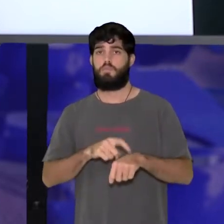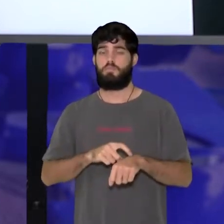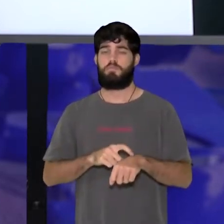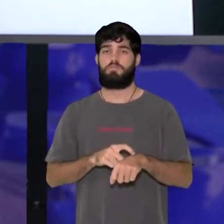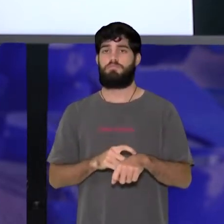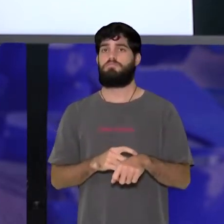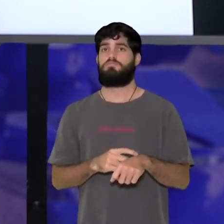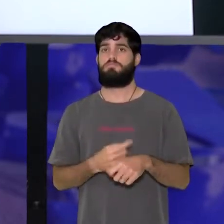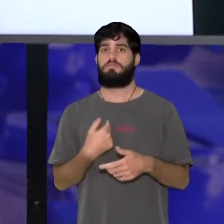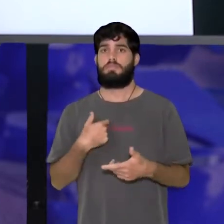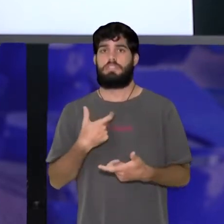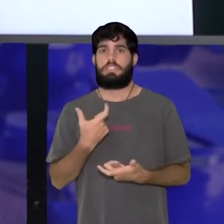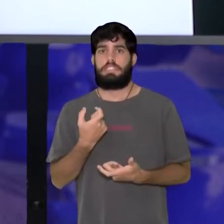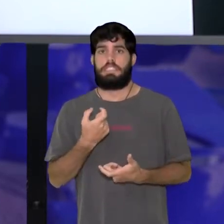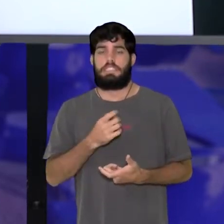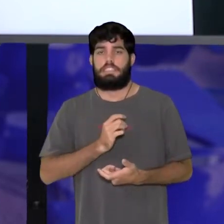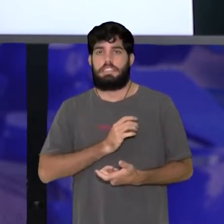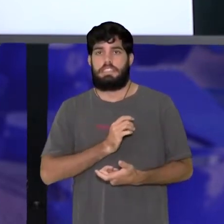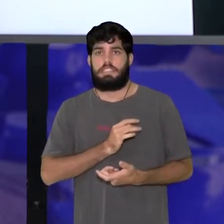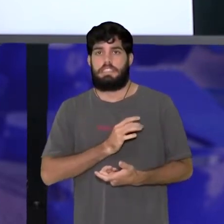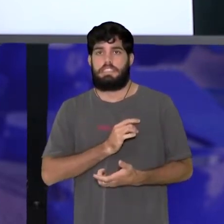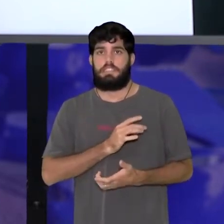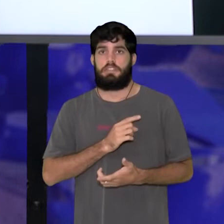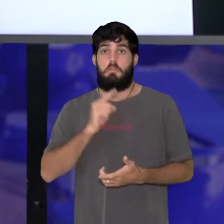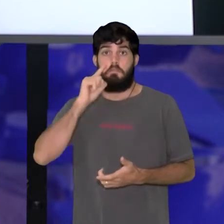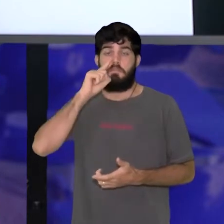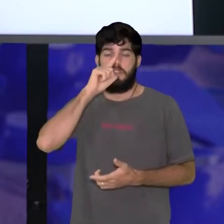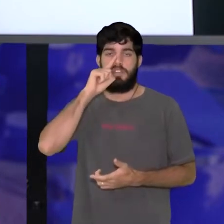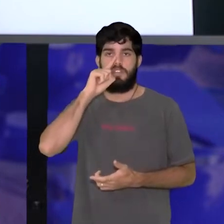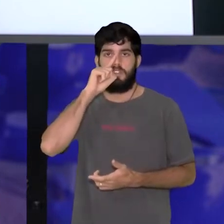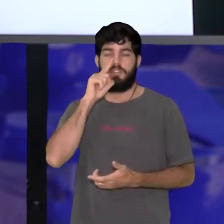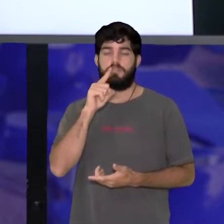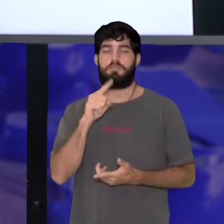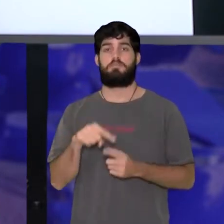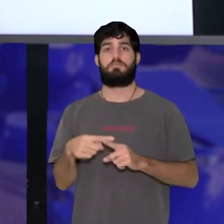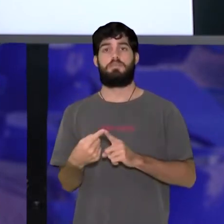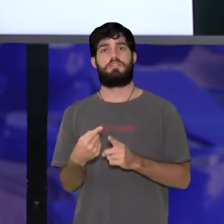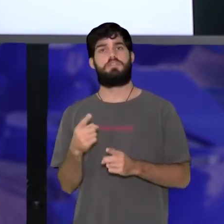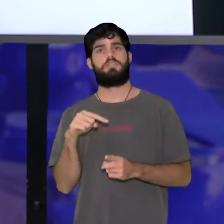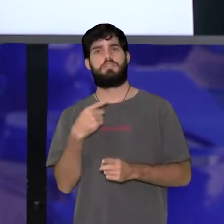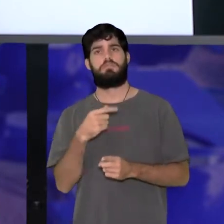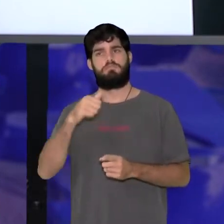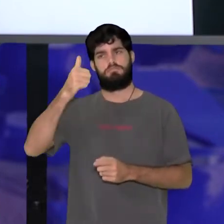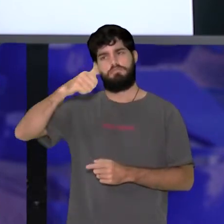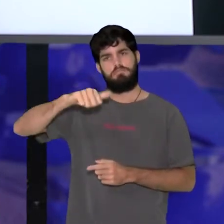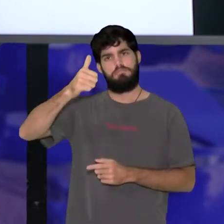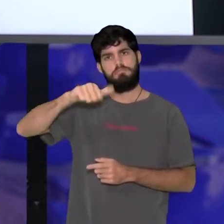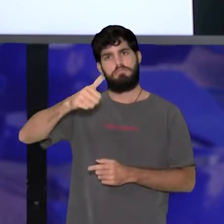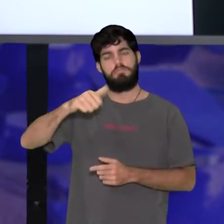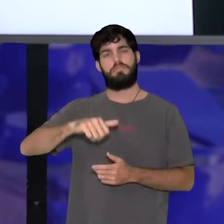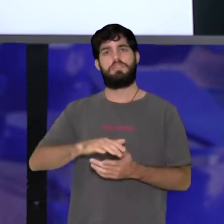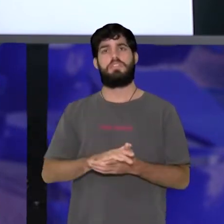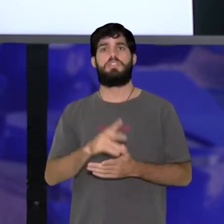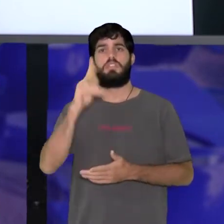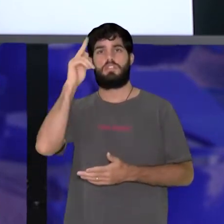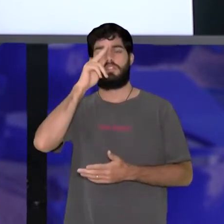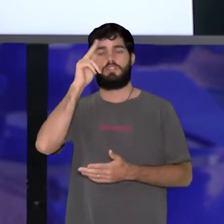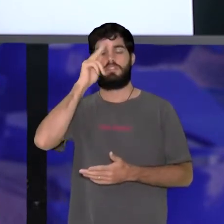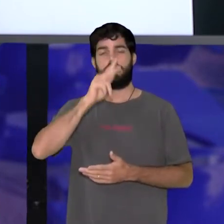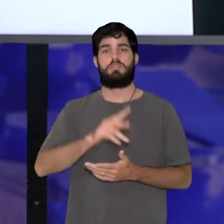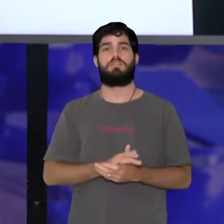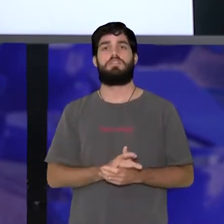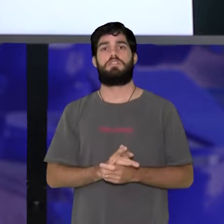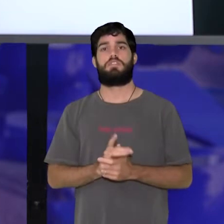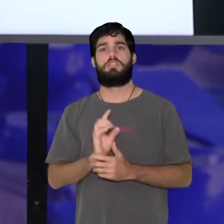de muita tensão, é um momento de muito perigo, mas quando a gente analisa a história, quando a gente